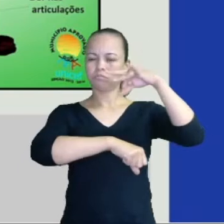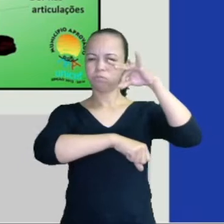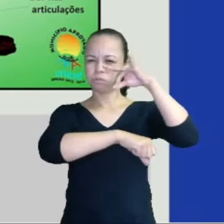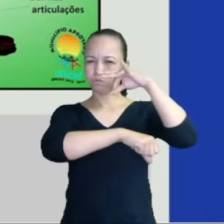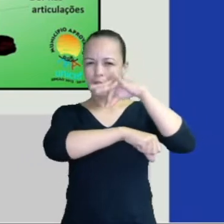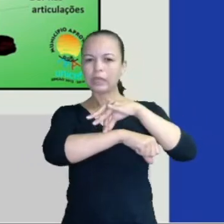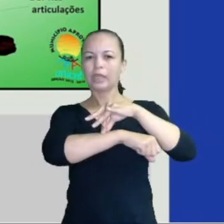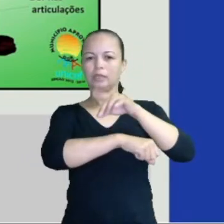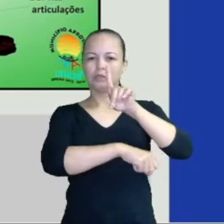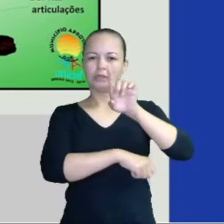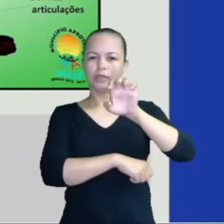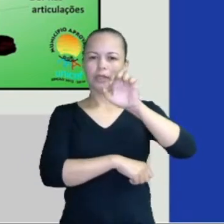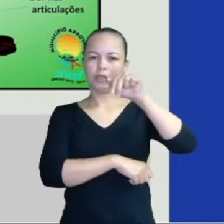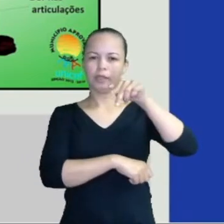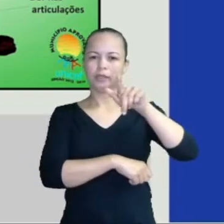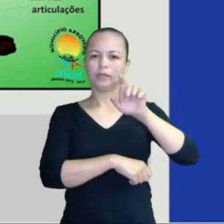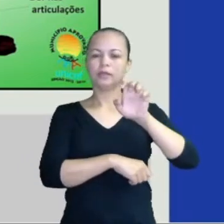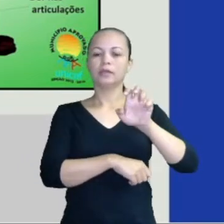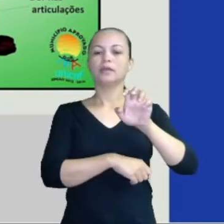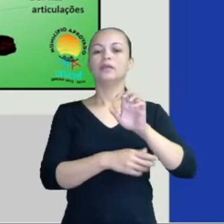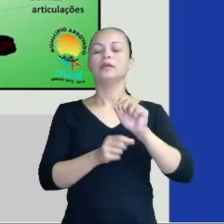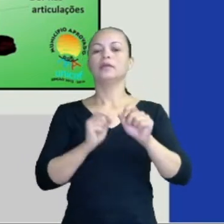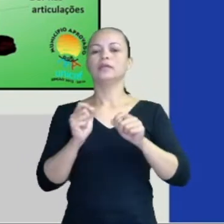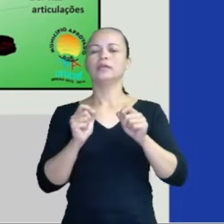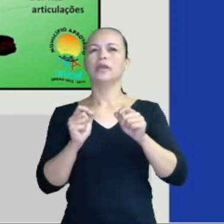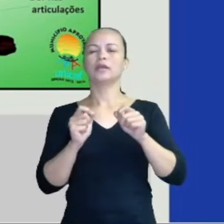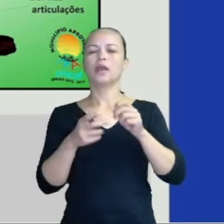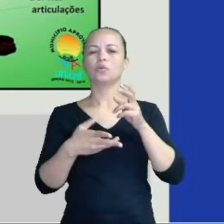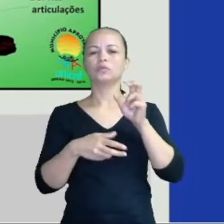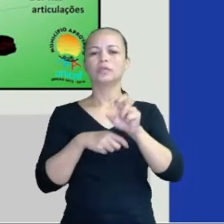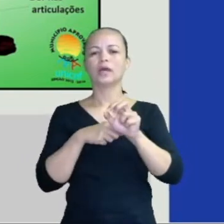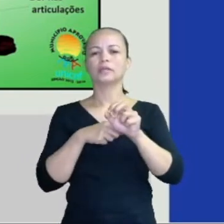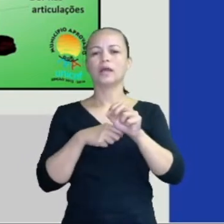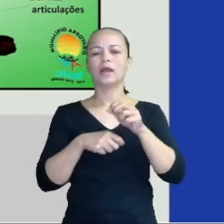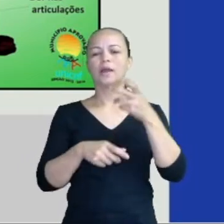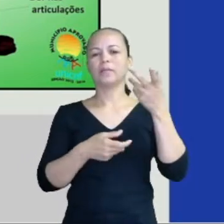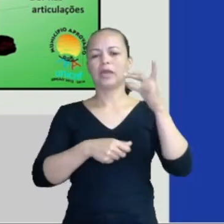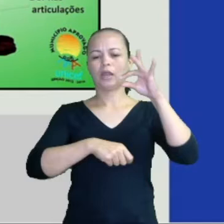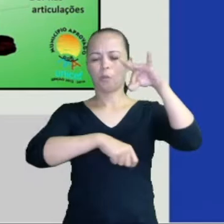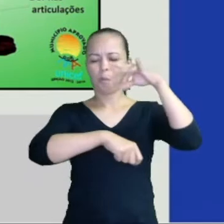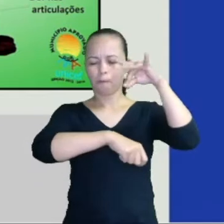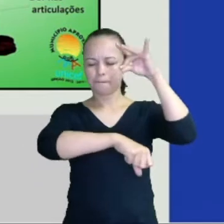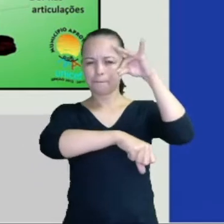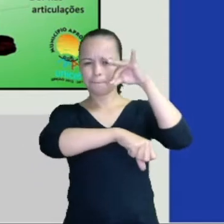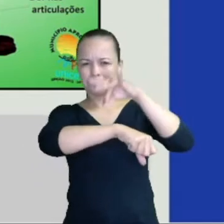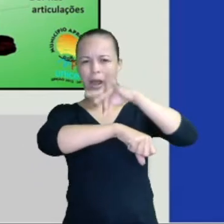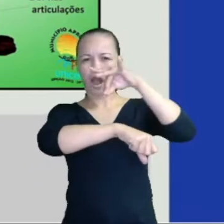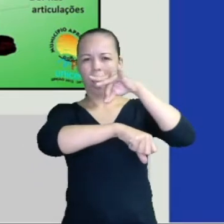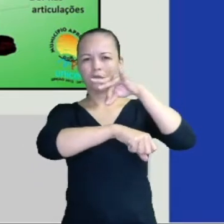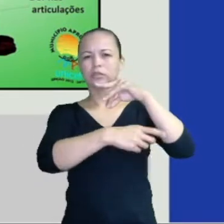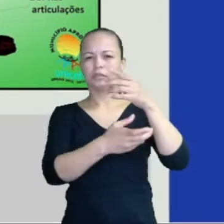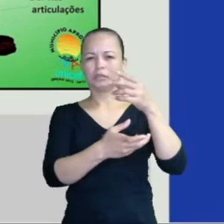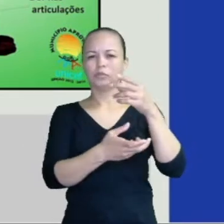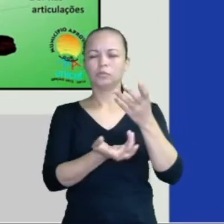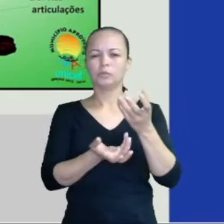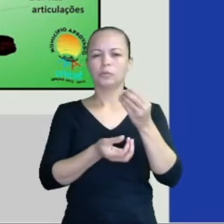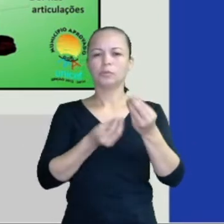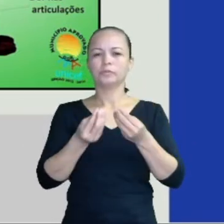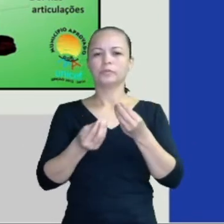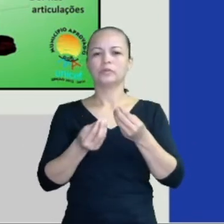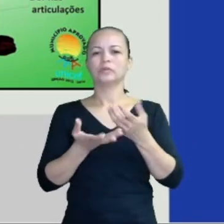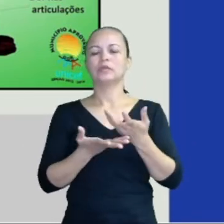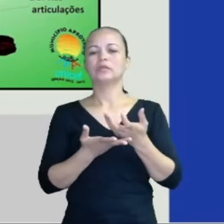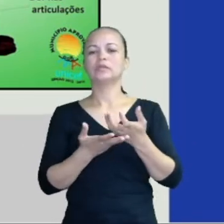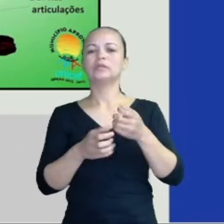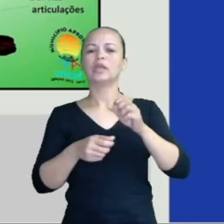por nós, e que é causada através da picada do inseto, né, o Aedes aegypti. Temos também